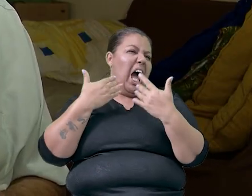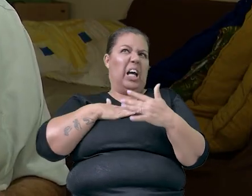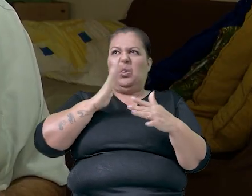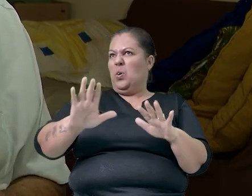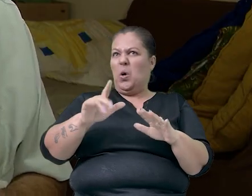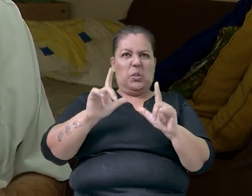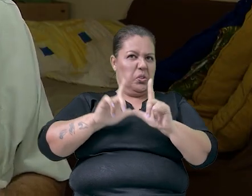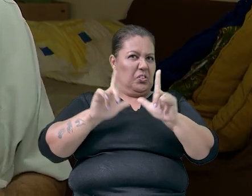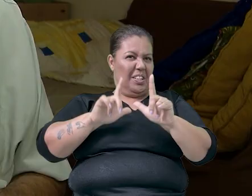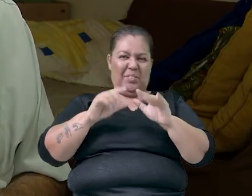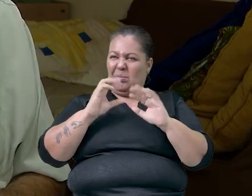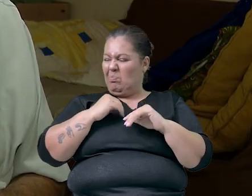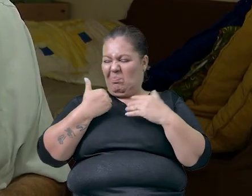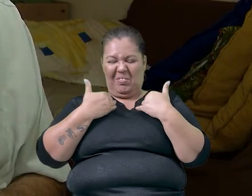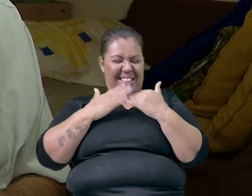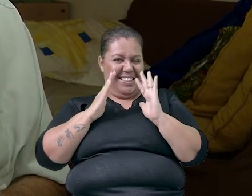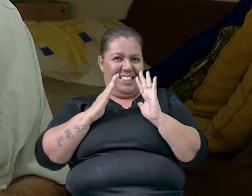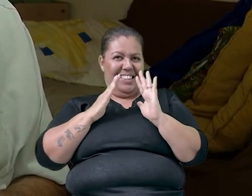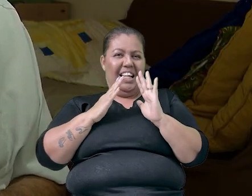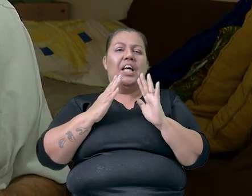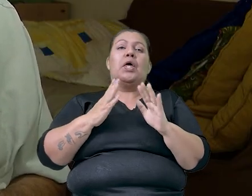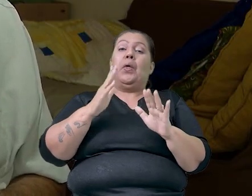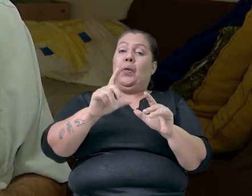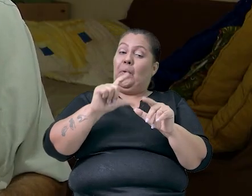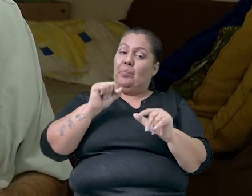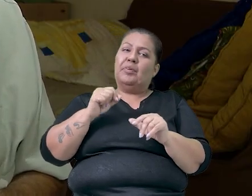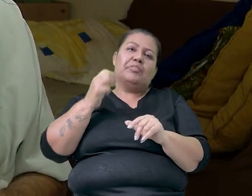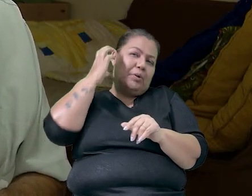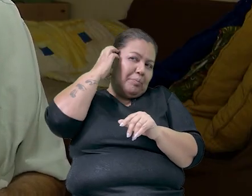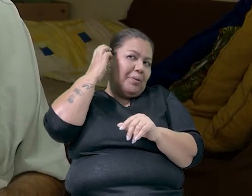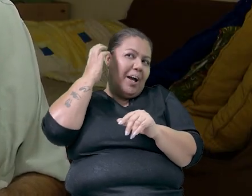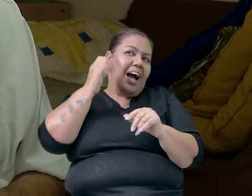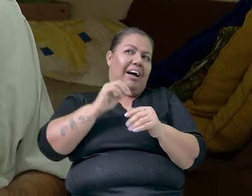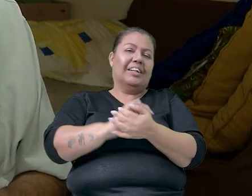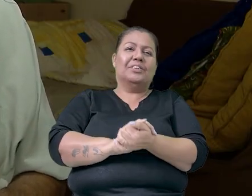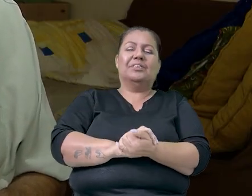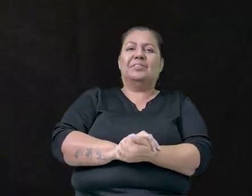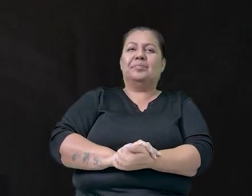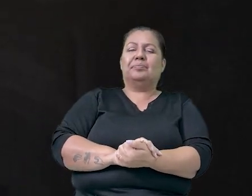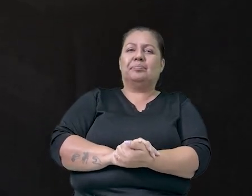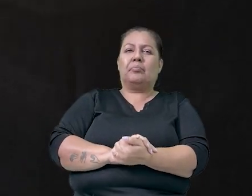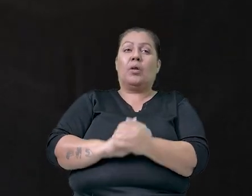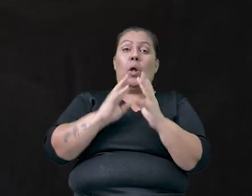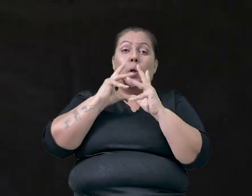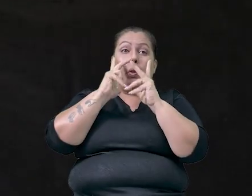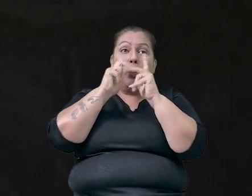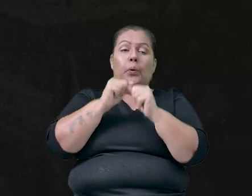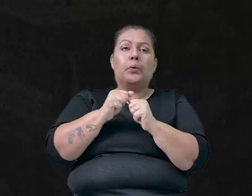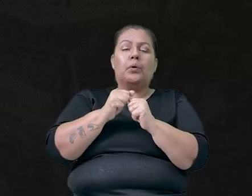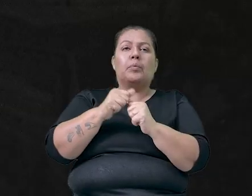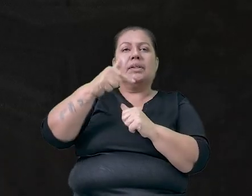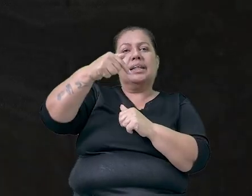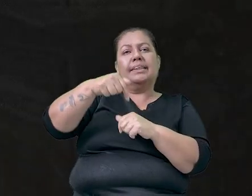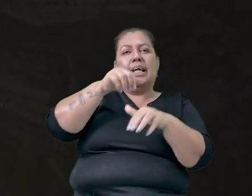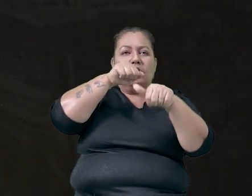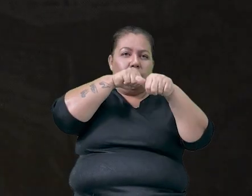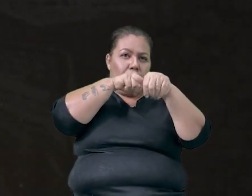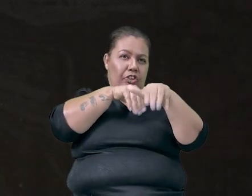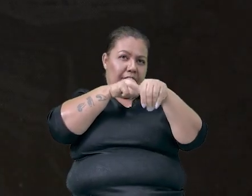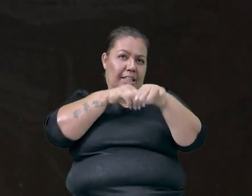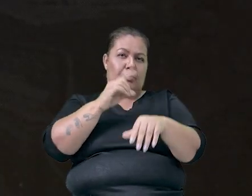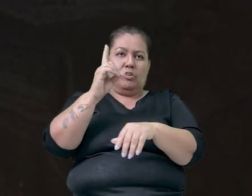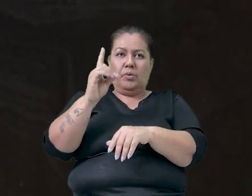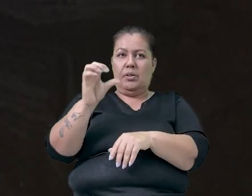nela não, viu? Sou mais chegado do meu radinho. Tudo começou em 7 de setembro